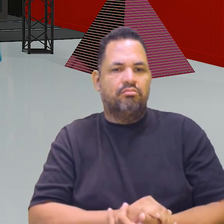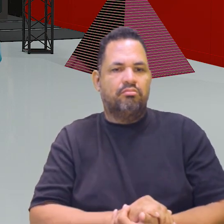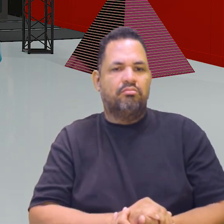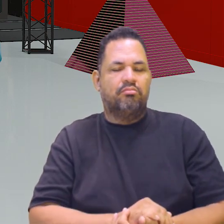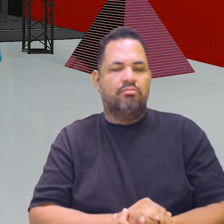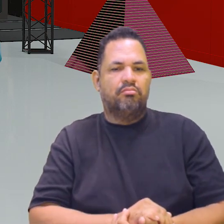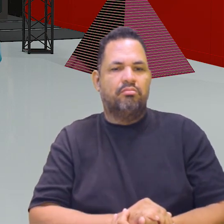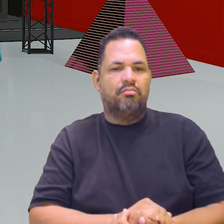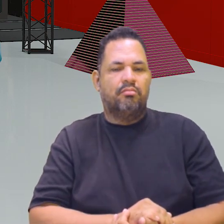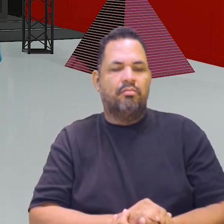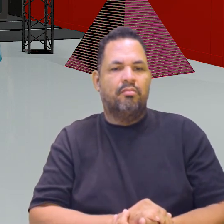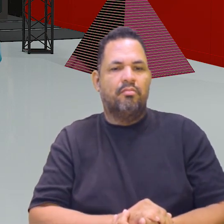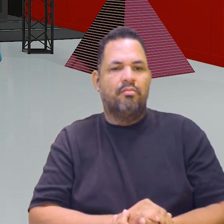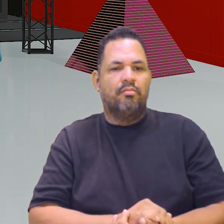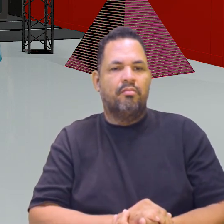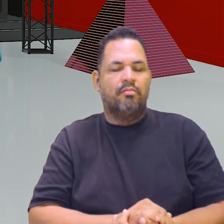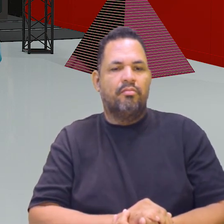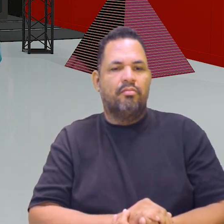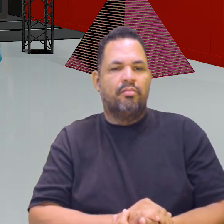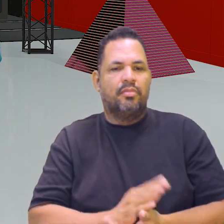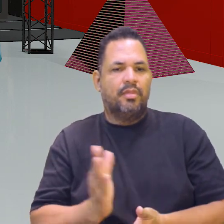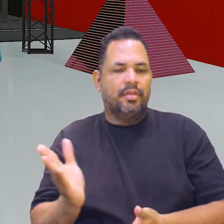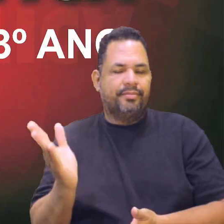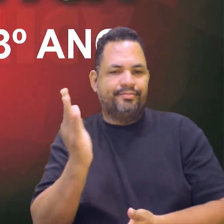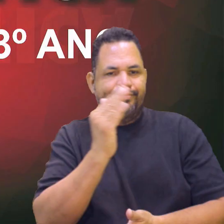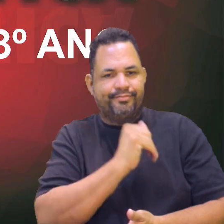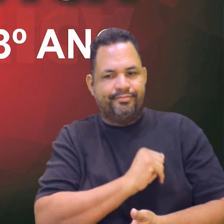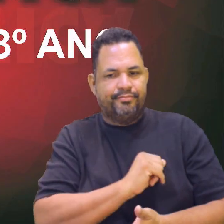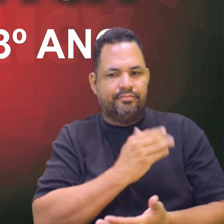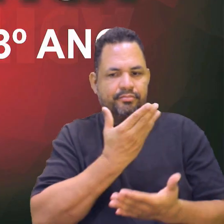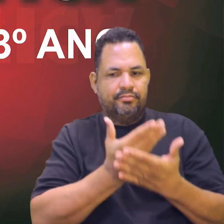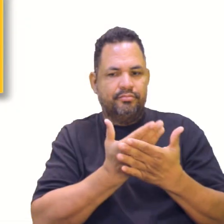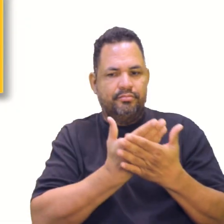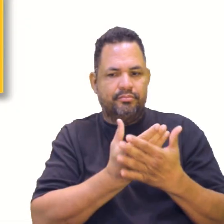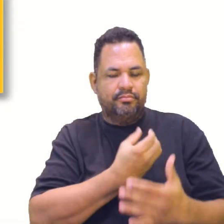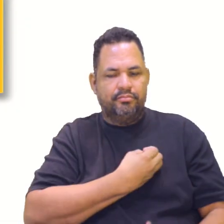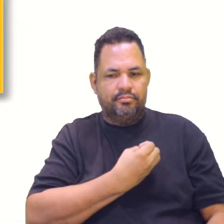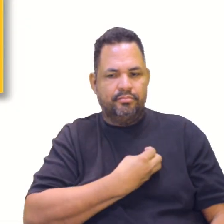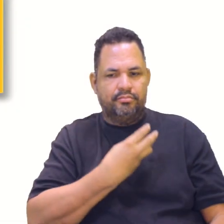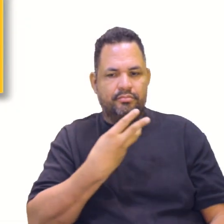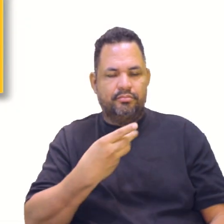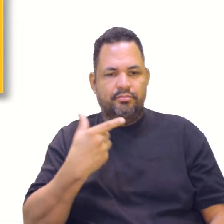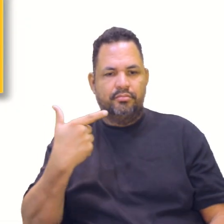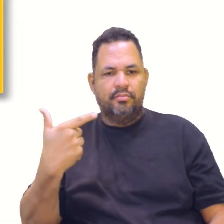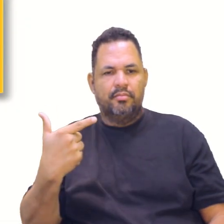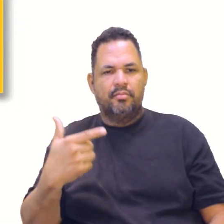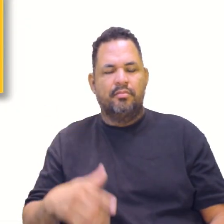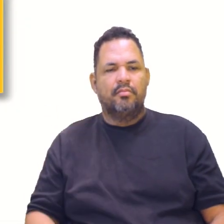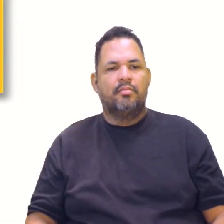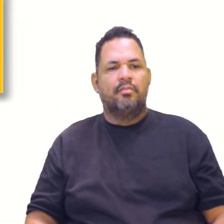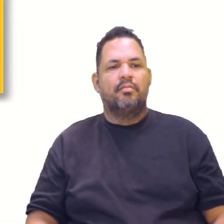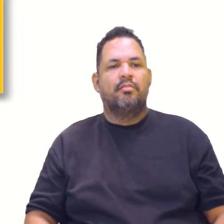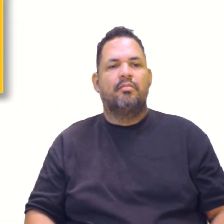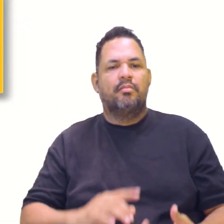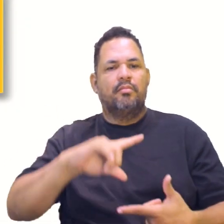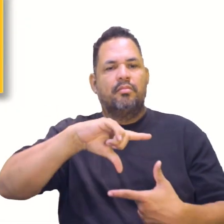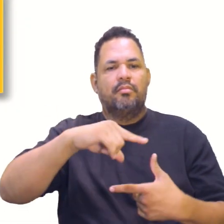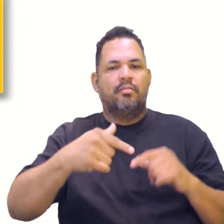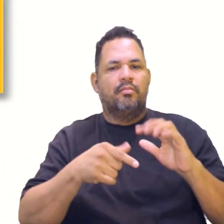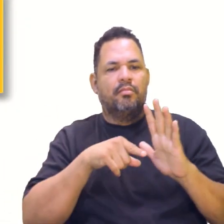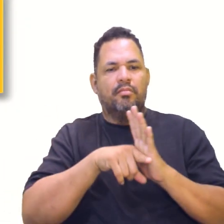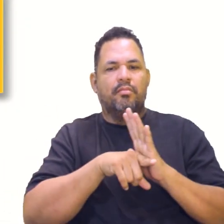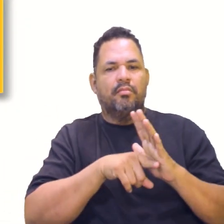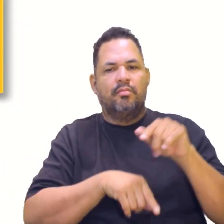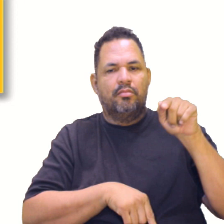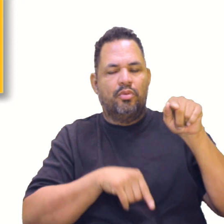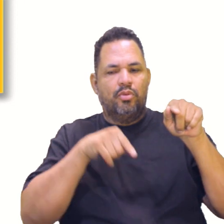é a aula de número 32 e vem com a gente, olha lá. Na telinha, então, geometria analítica ainda no ponto e na reta,